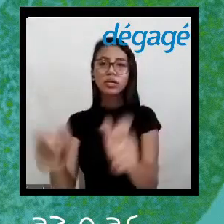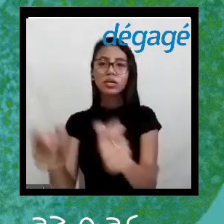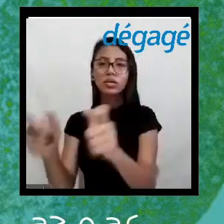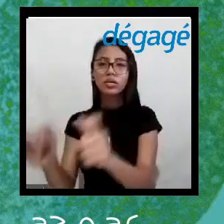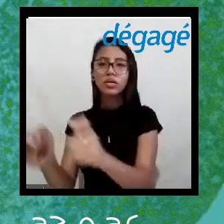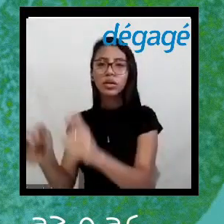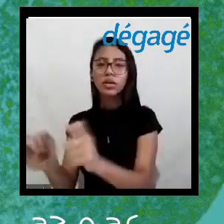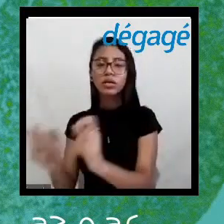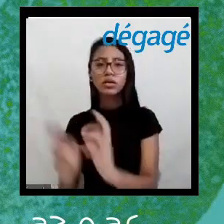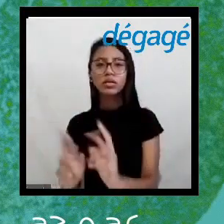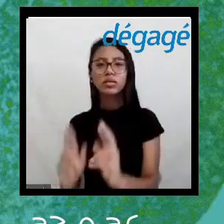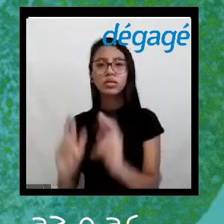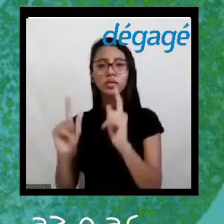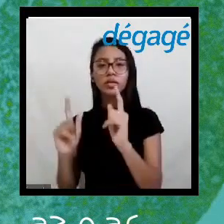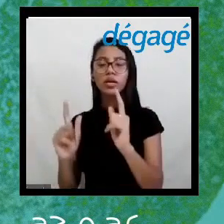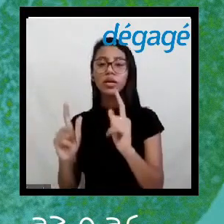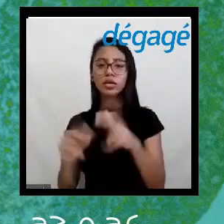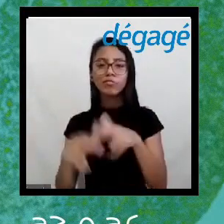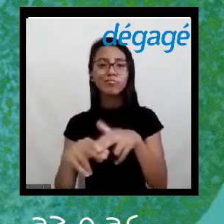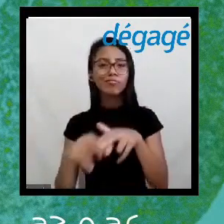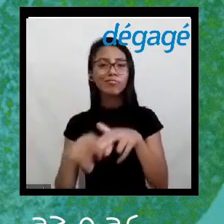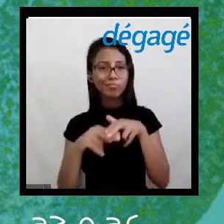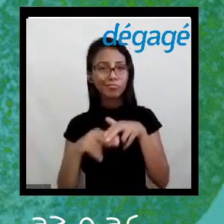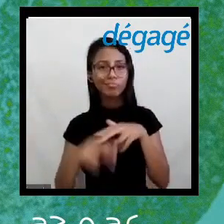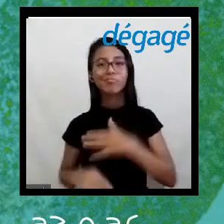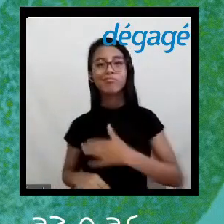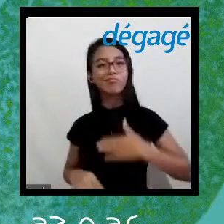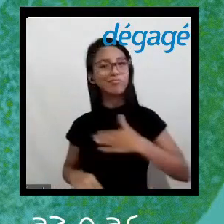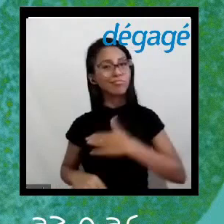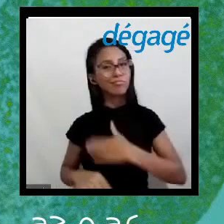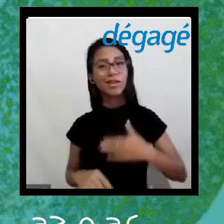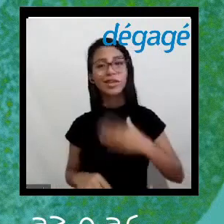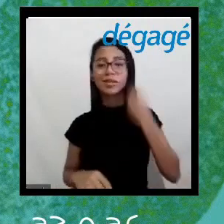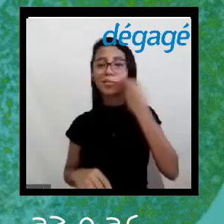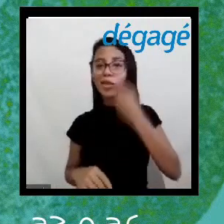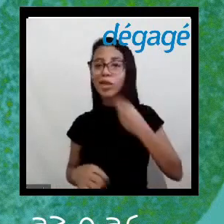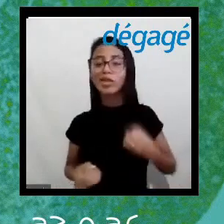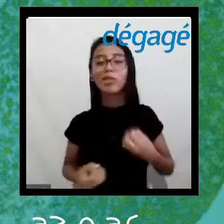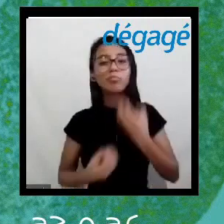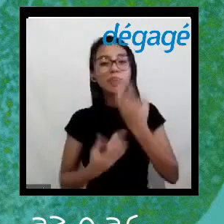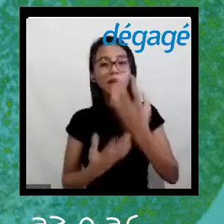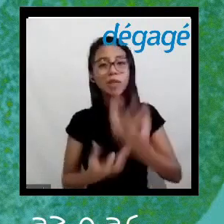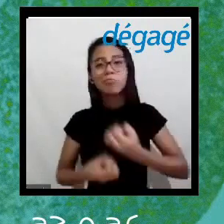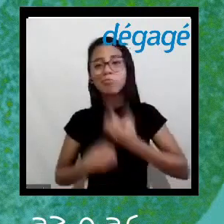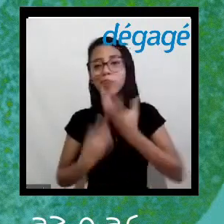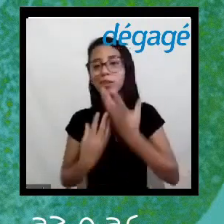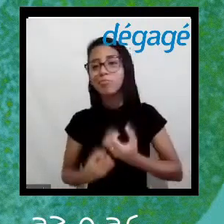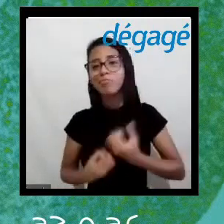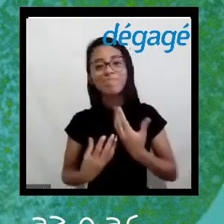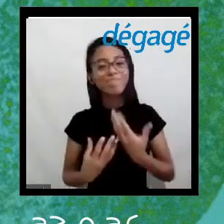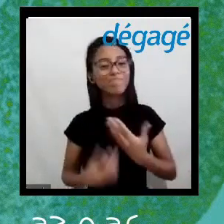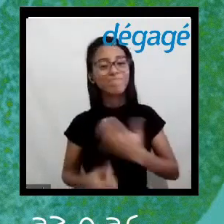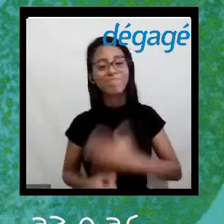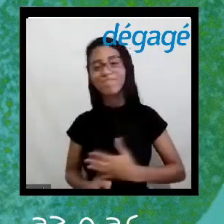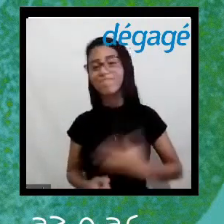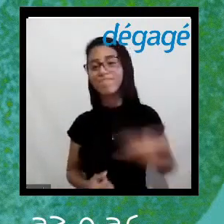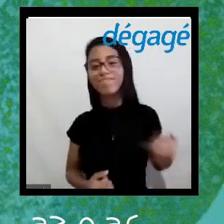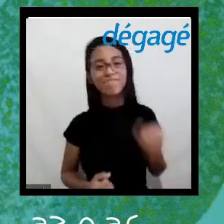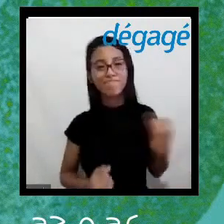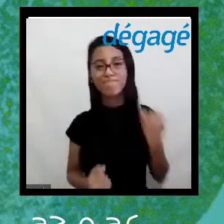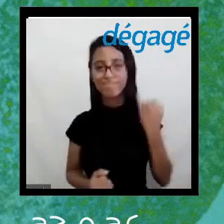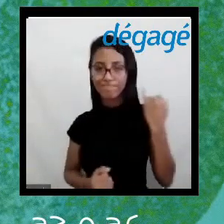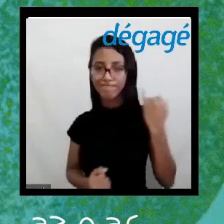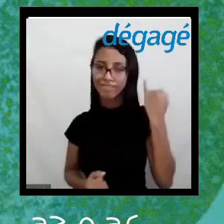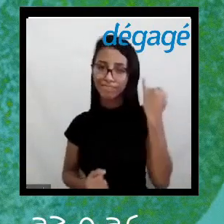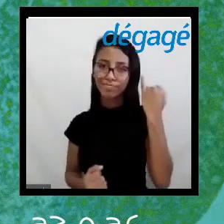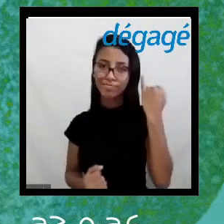muito grande aqui falar da minha experiência. Eu vou falar de uma forma que eu costumo falar, meio que quase que tentando